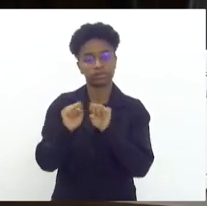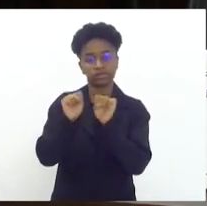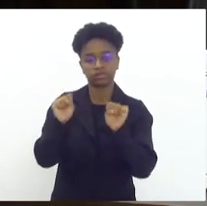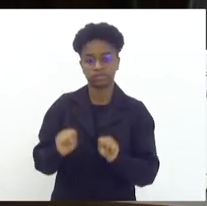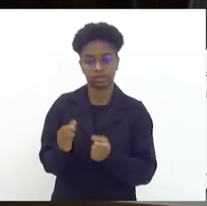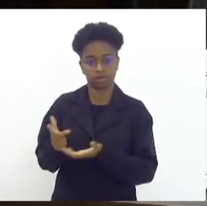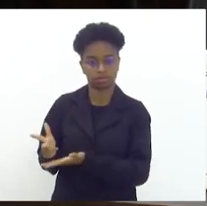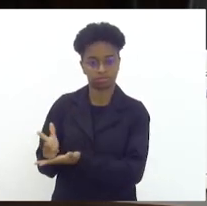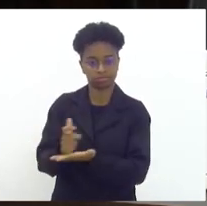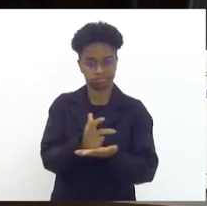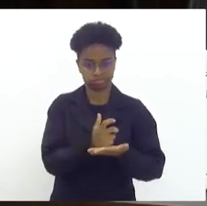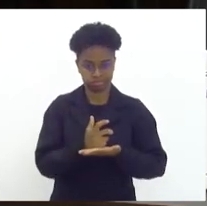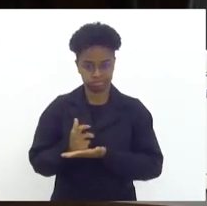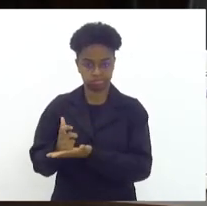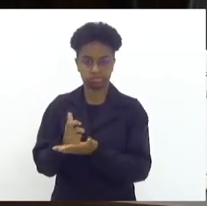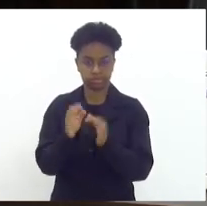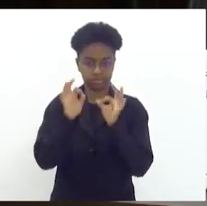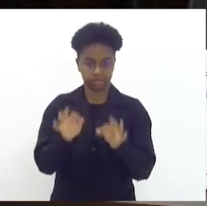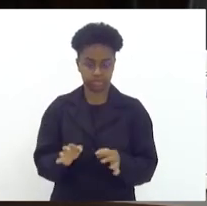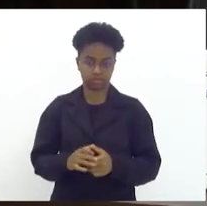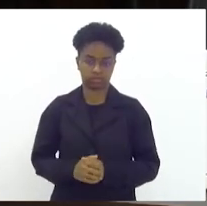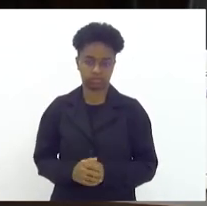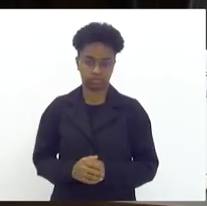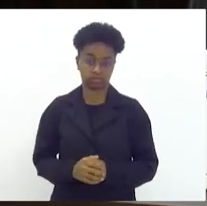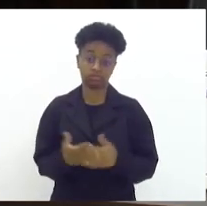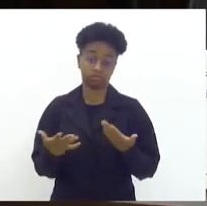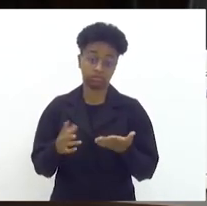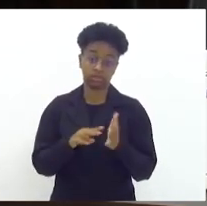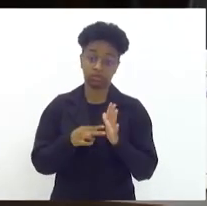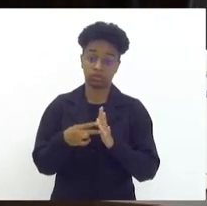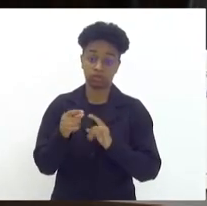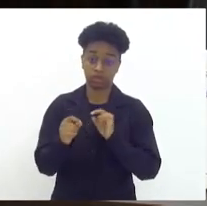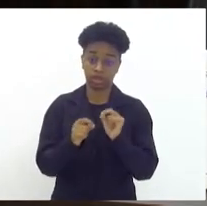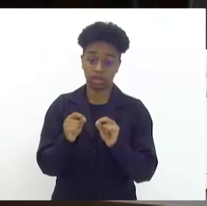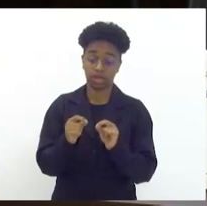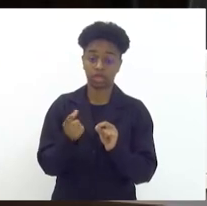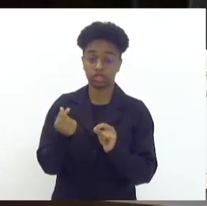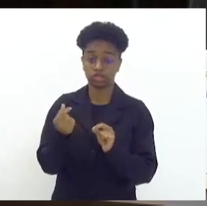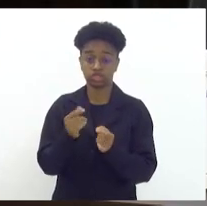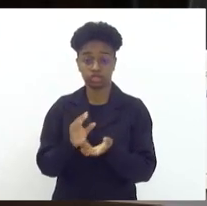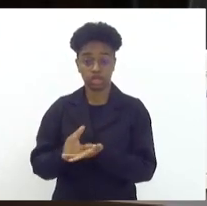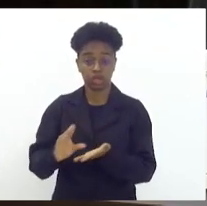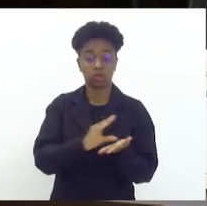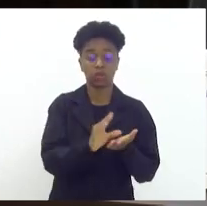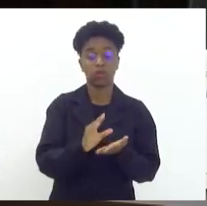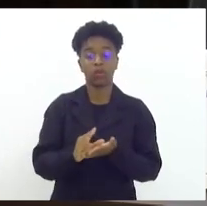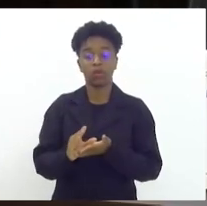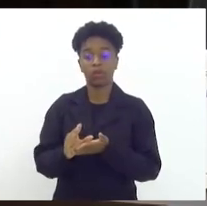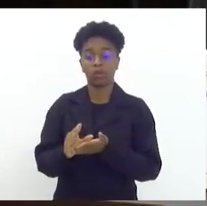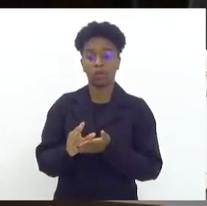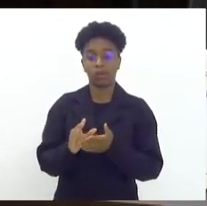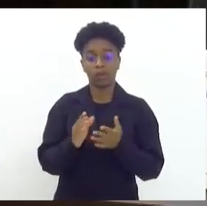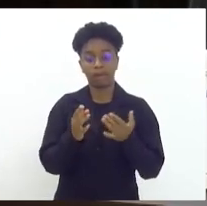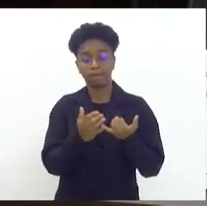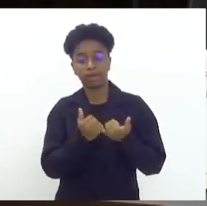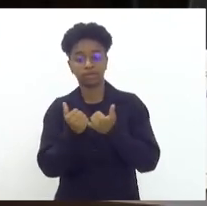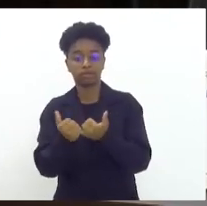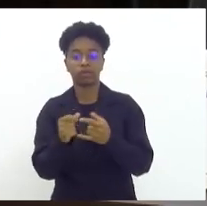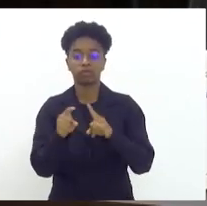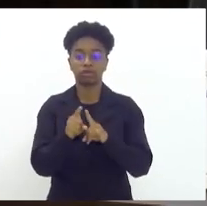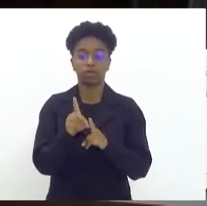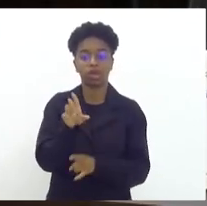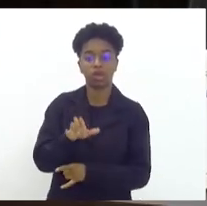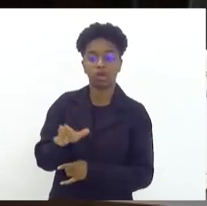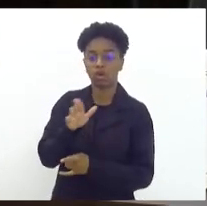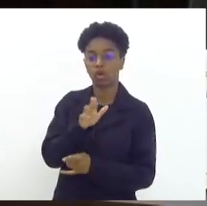um sistema tributário adequado ou seja renda patrimônio e consumo sendo que a prioridade